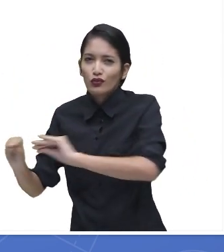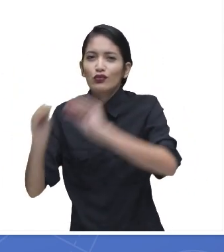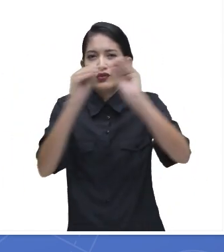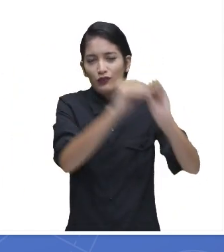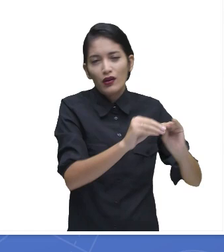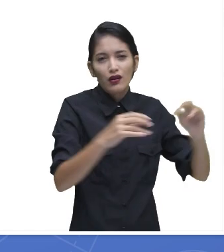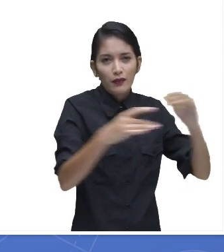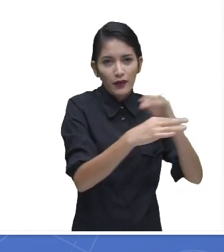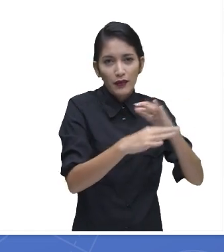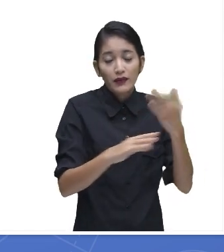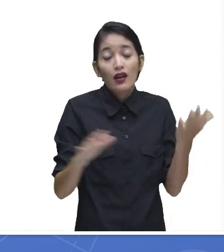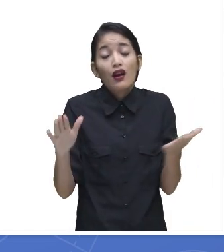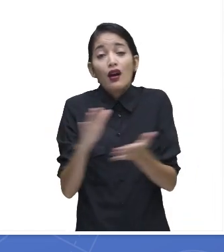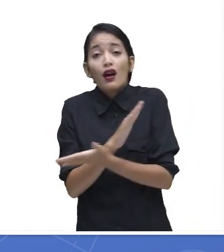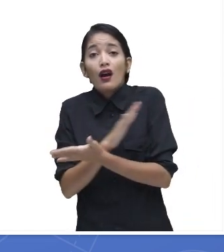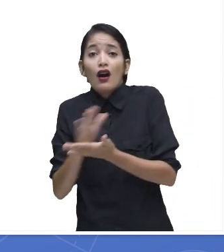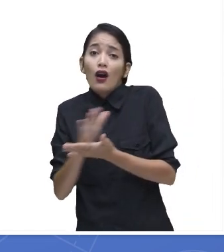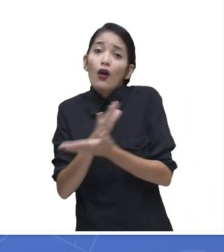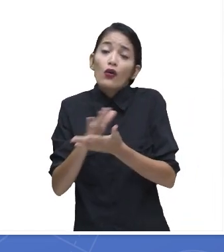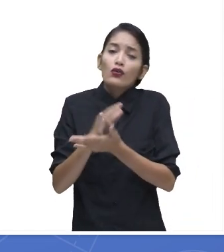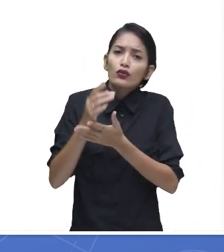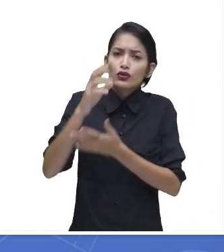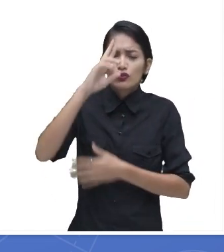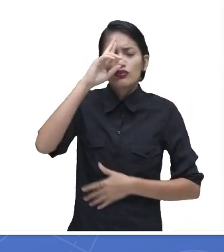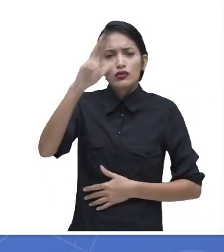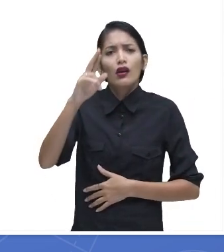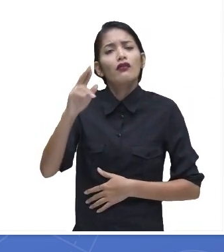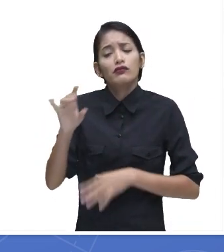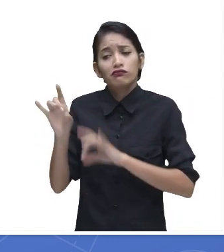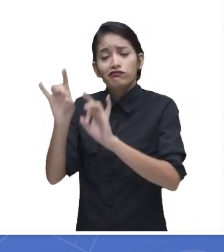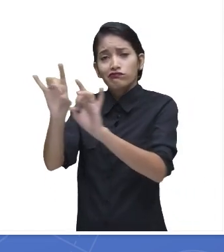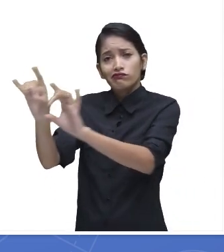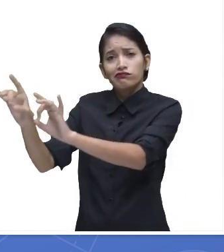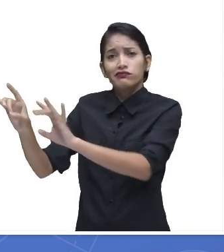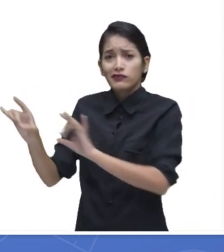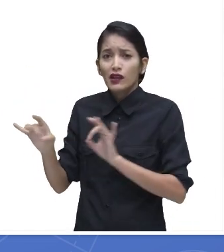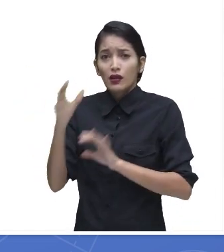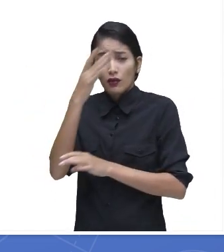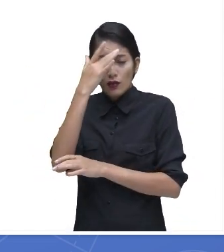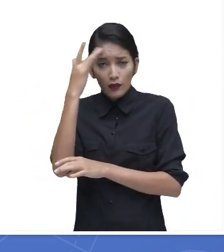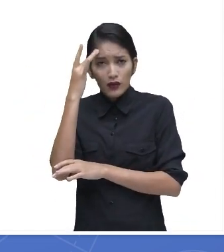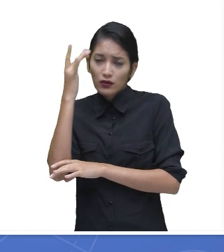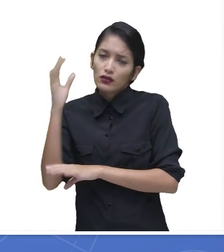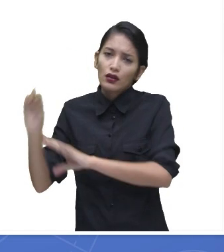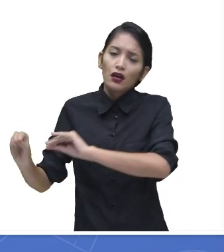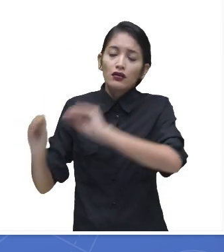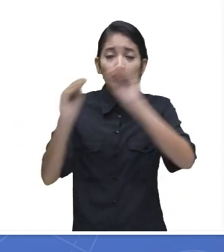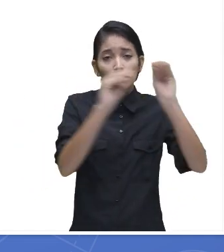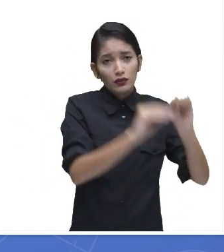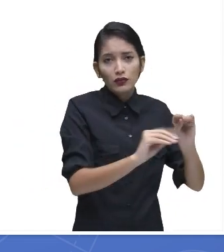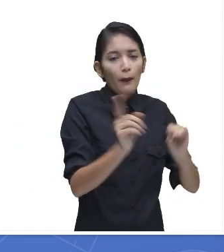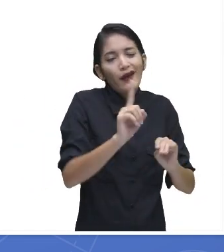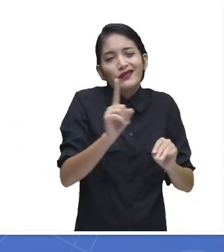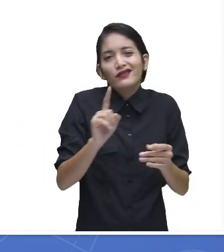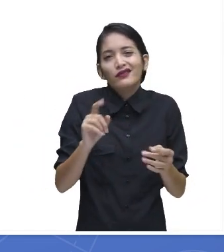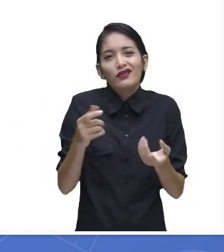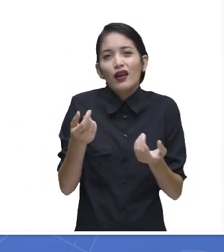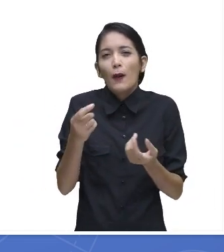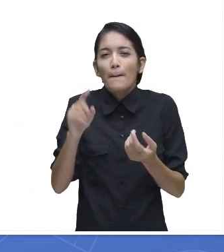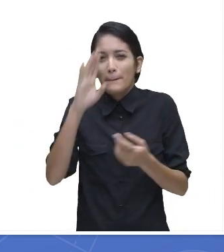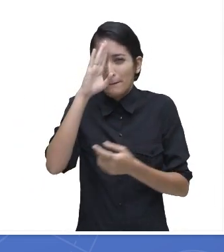cidade. Às vezes donos de terrenos acabam vendendo para grandes fazendeiros e indo embora. Então não é necessariamente a